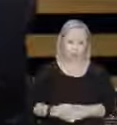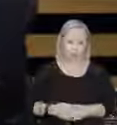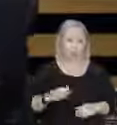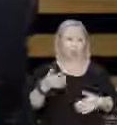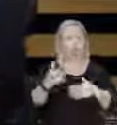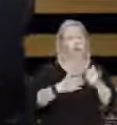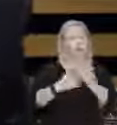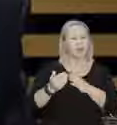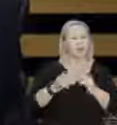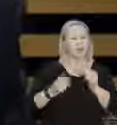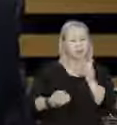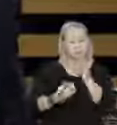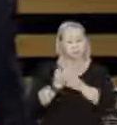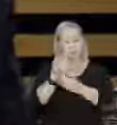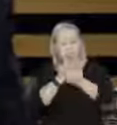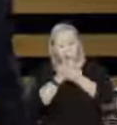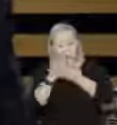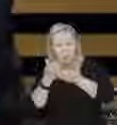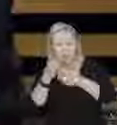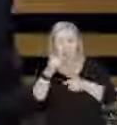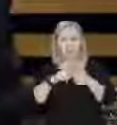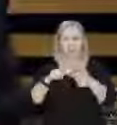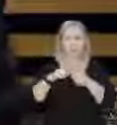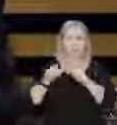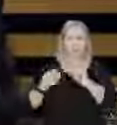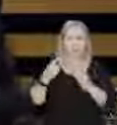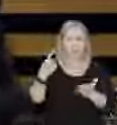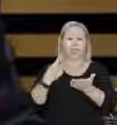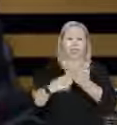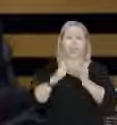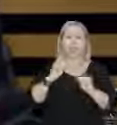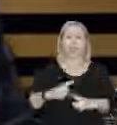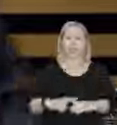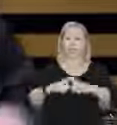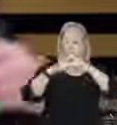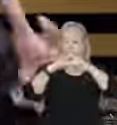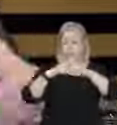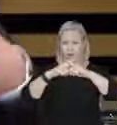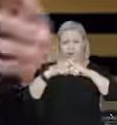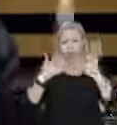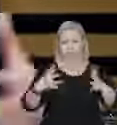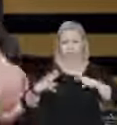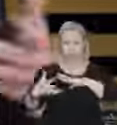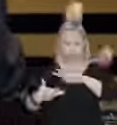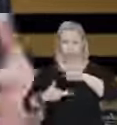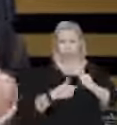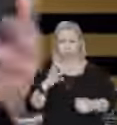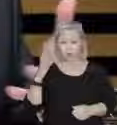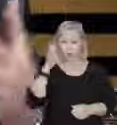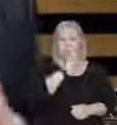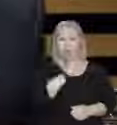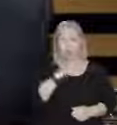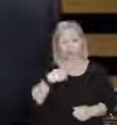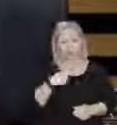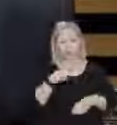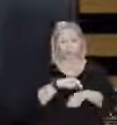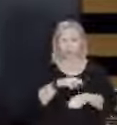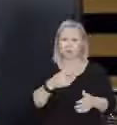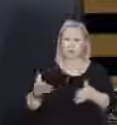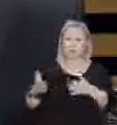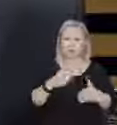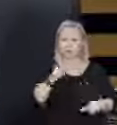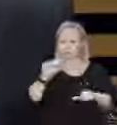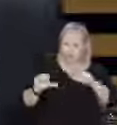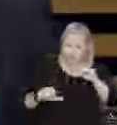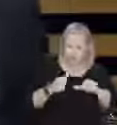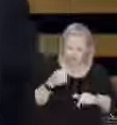problemas. Essa agenda de competitividade no mundo rápido, né? O nosso tempo é o tempo da mudança, da velocidade da